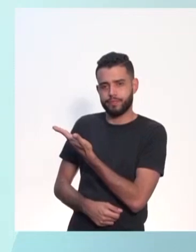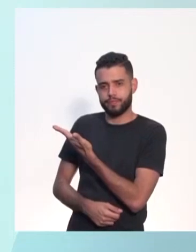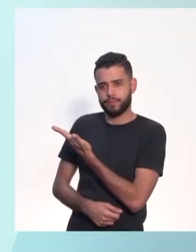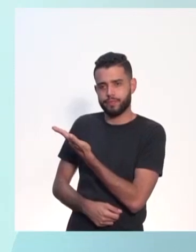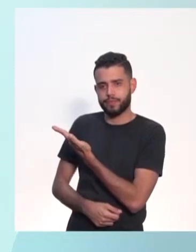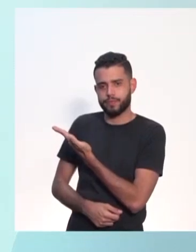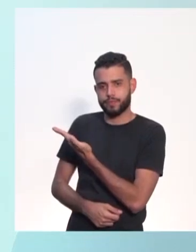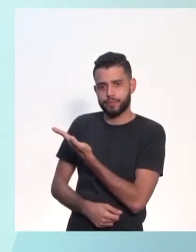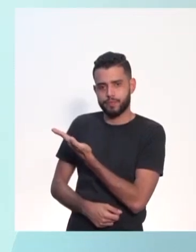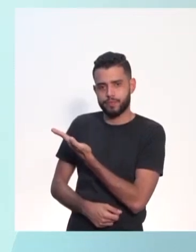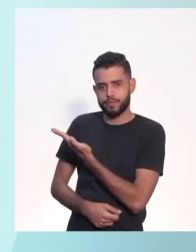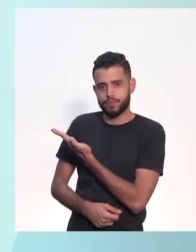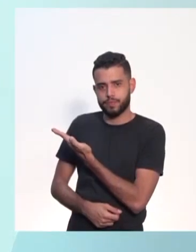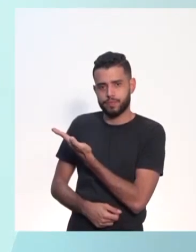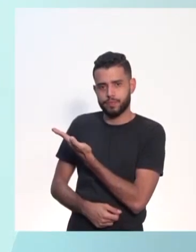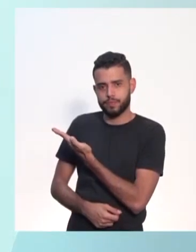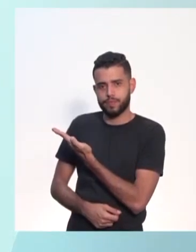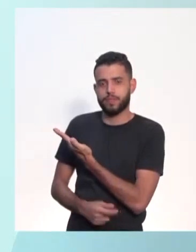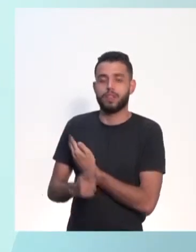da saúde